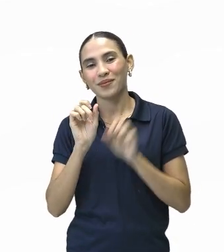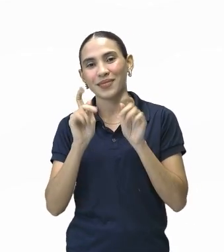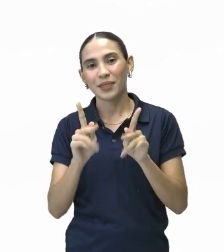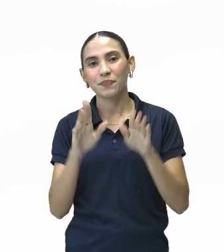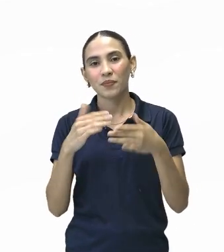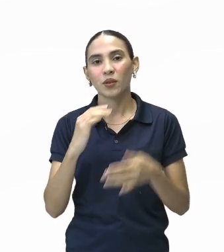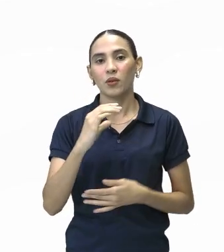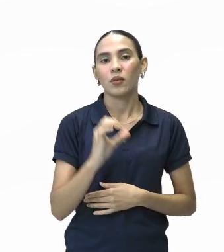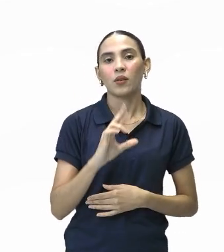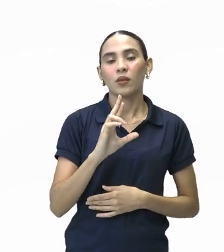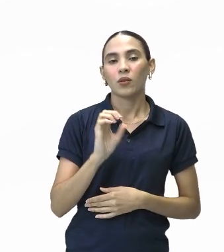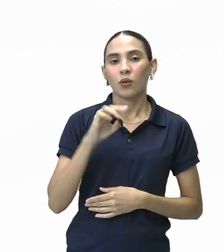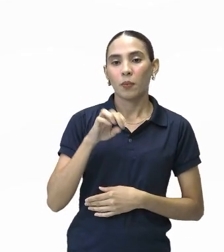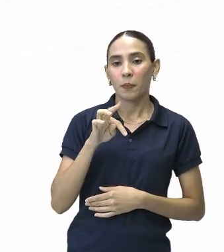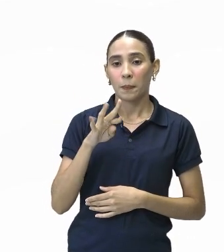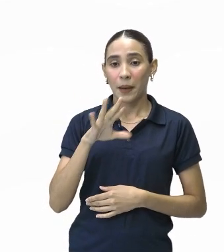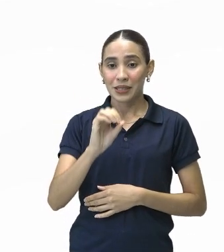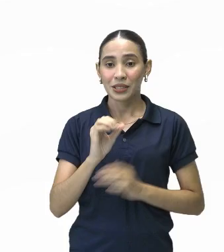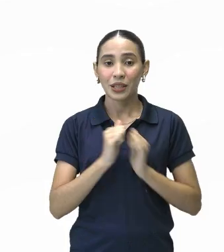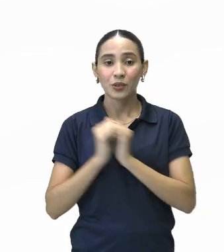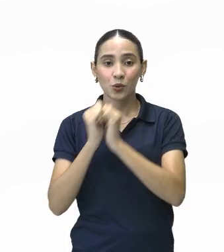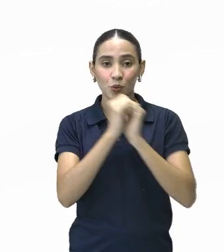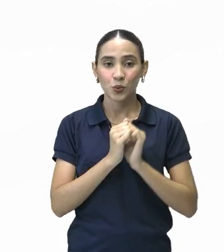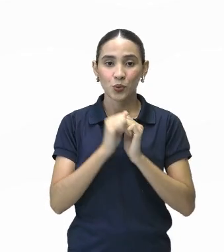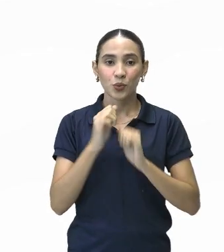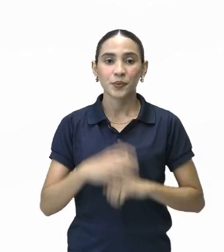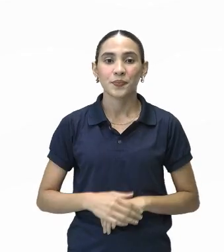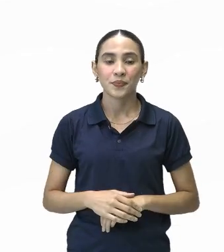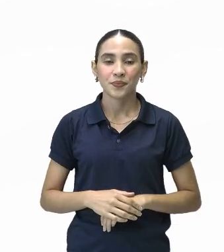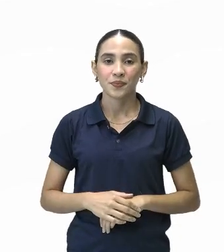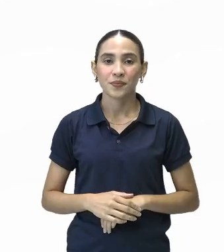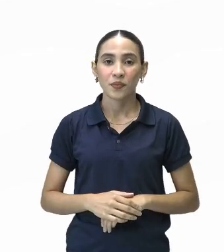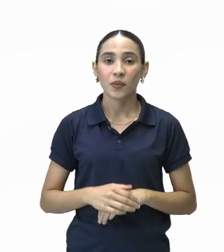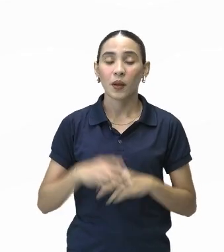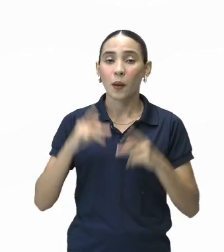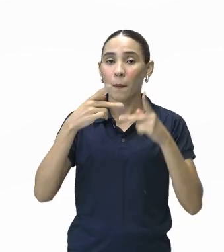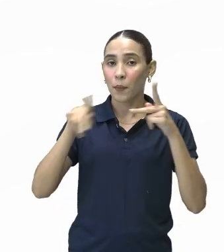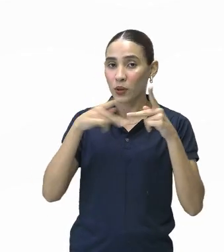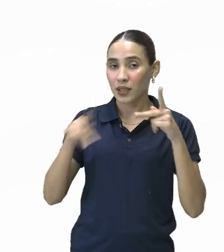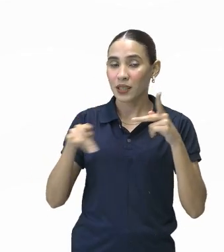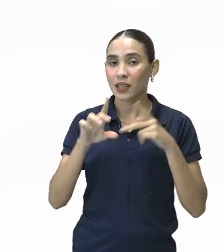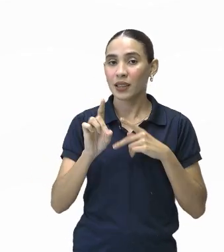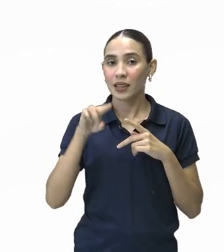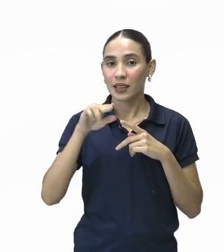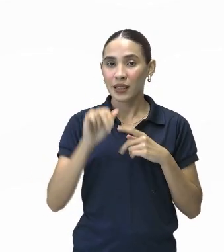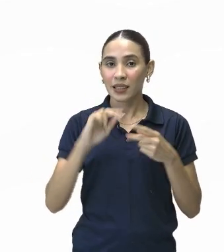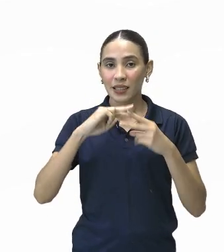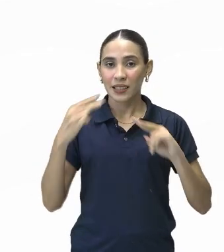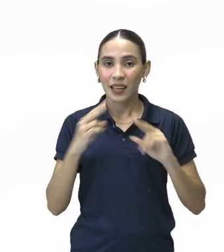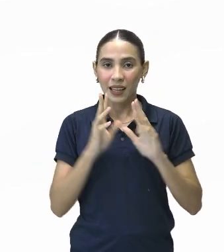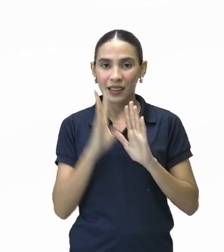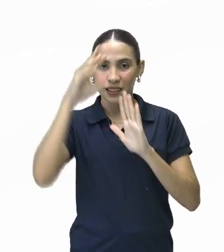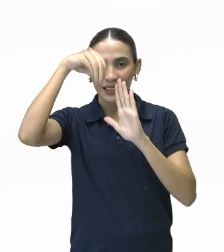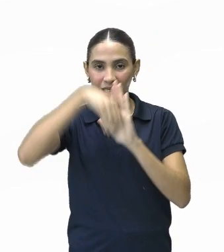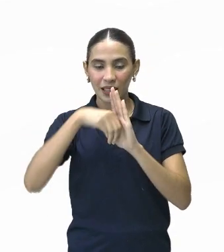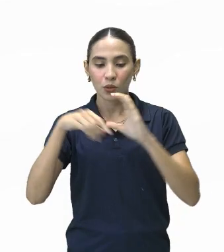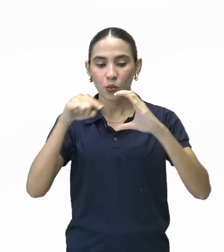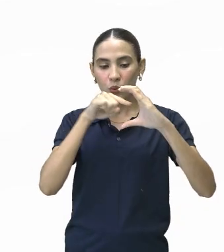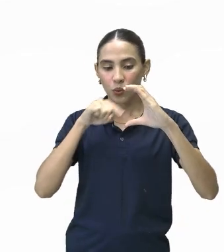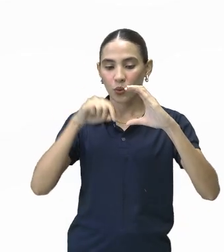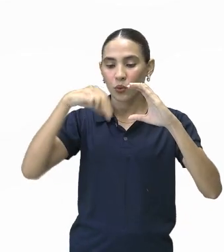essa cromatina, ela está junto com a proteína com o DNA embrulhados dentro do